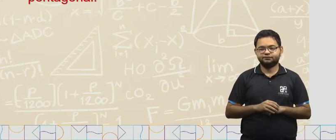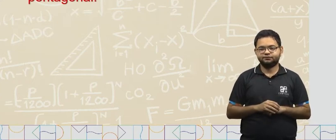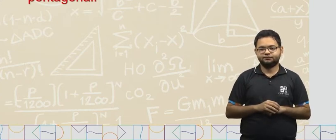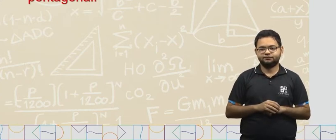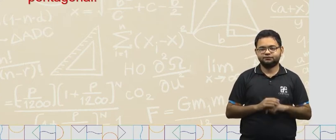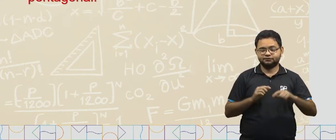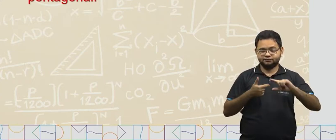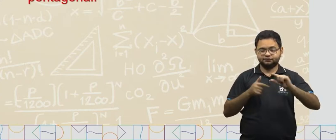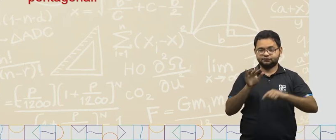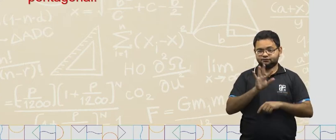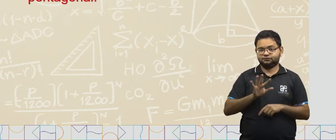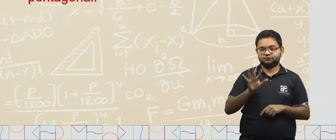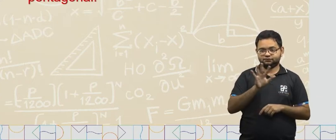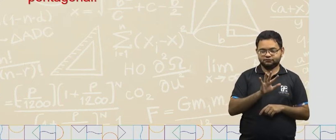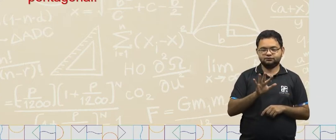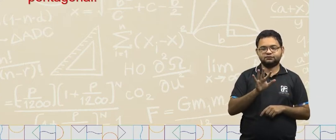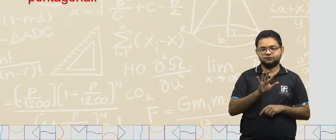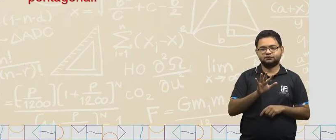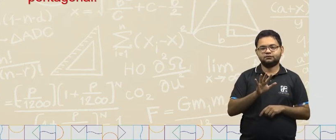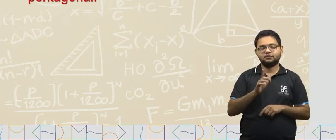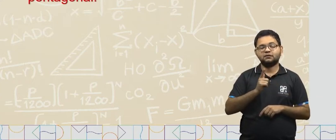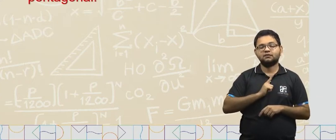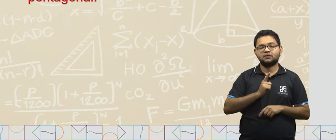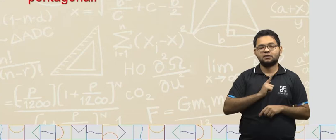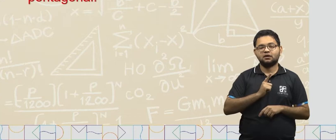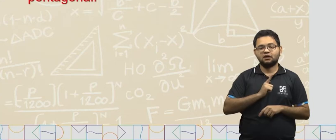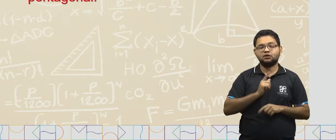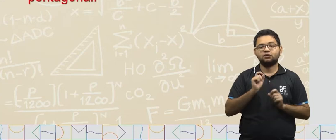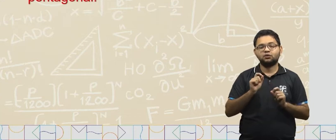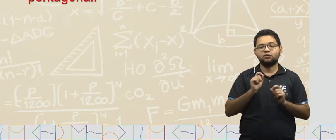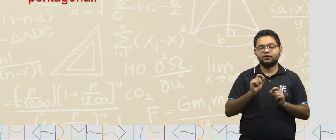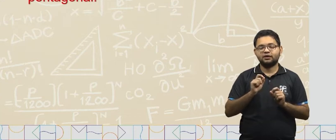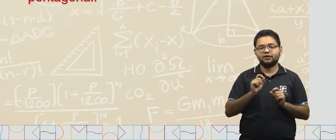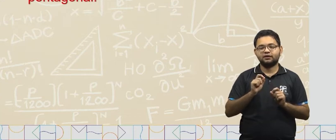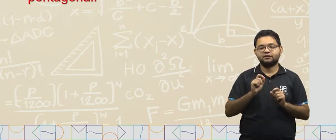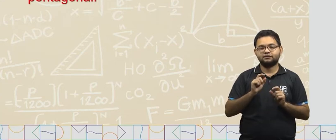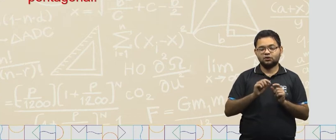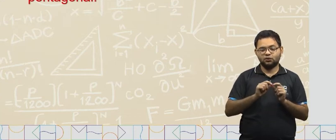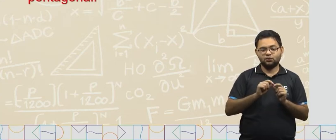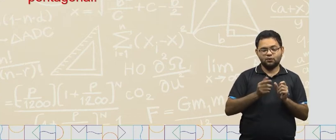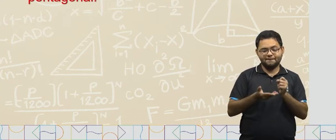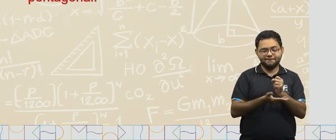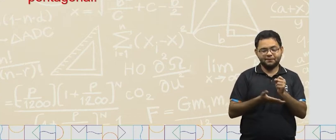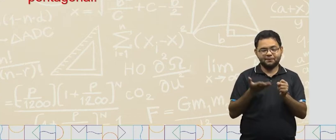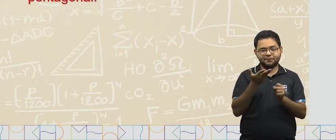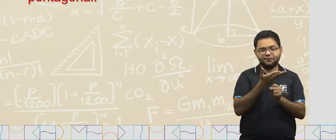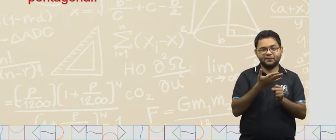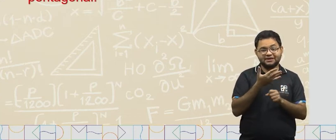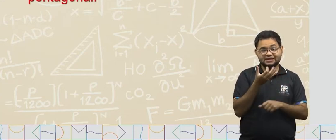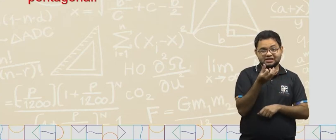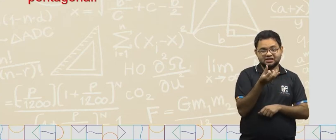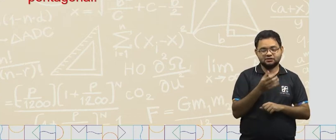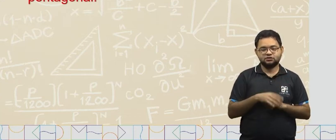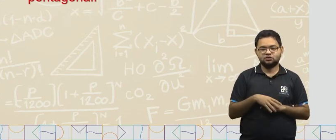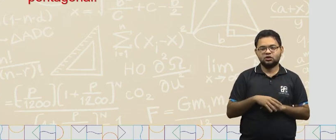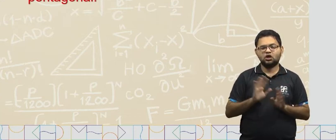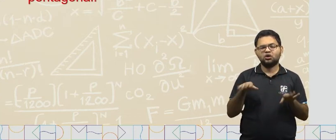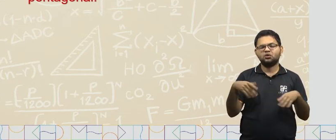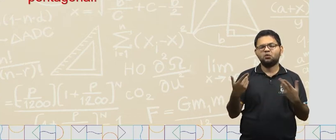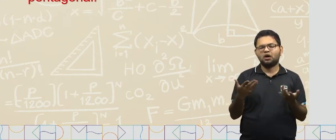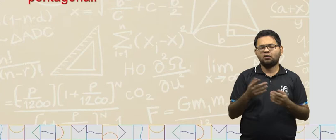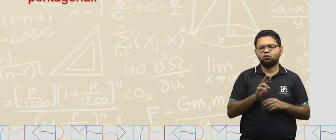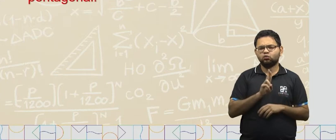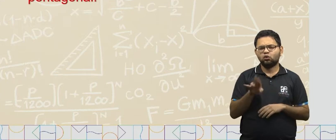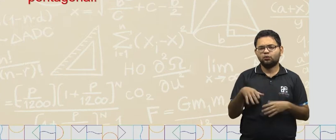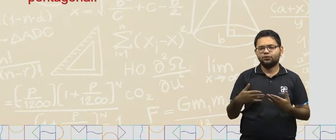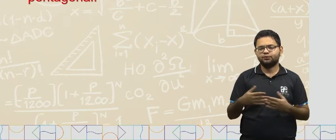Sólido geométrico com extremos de 6 vértices. Que figura geométrica